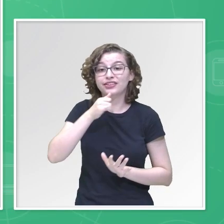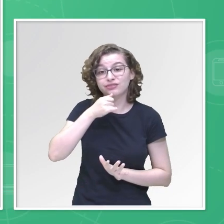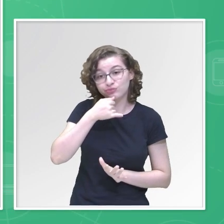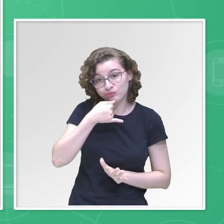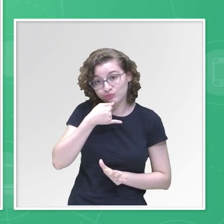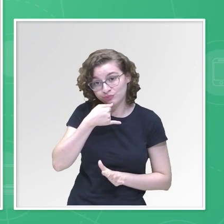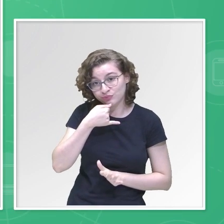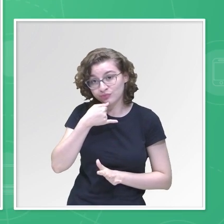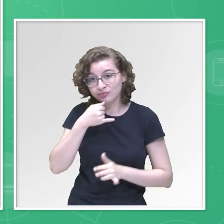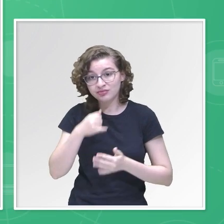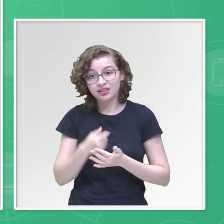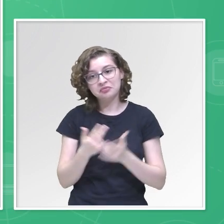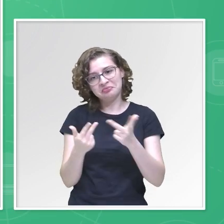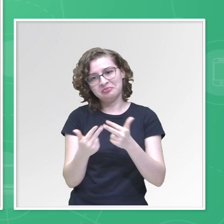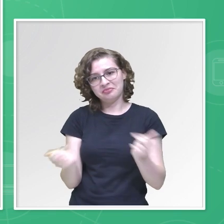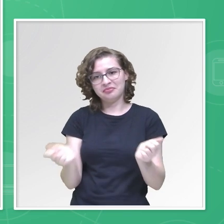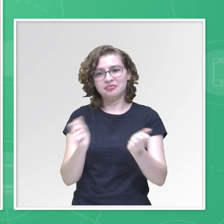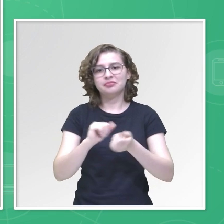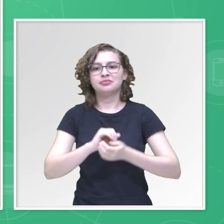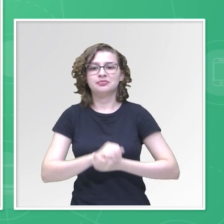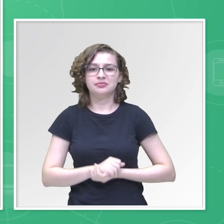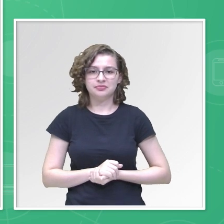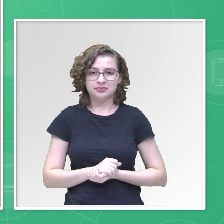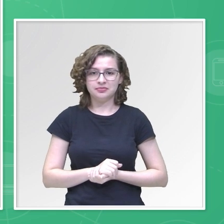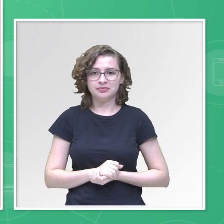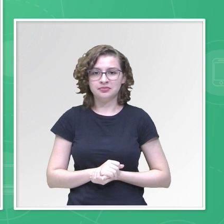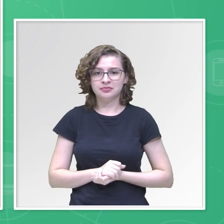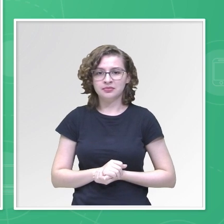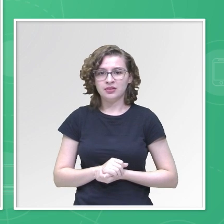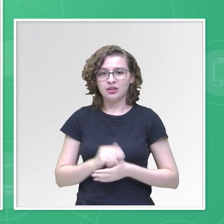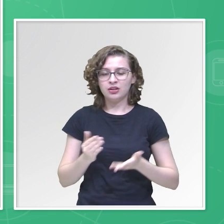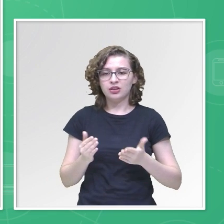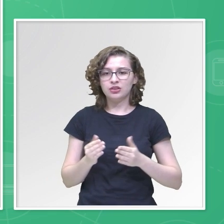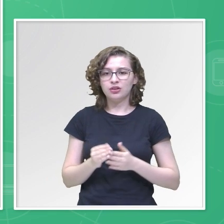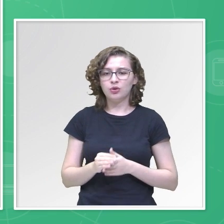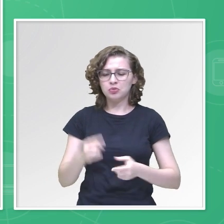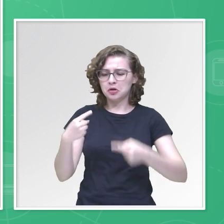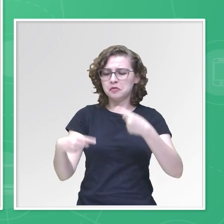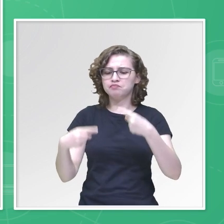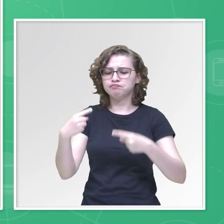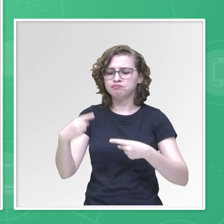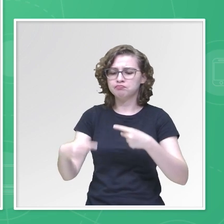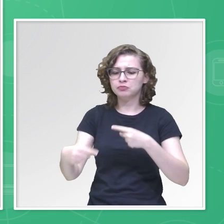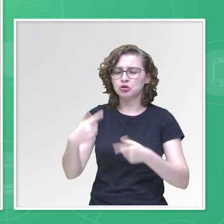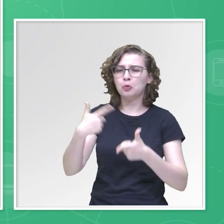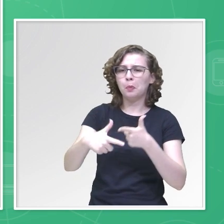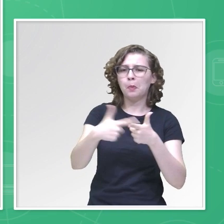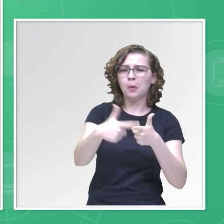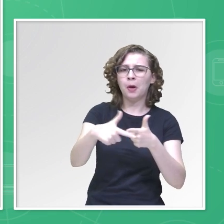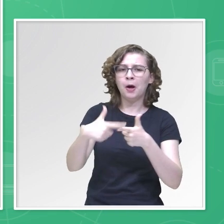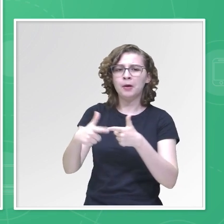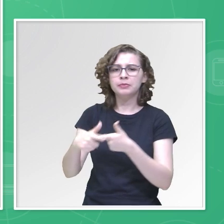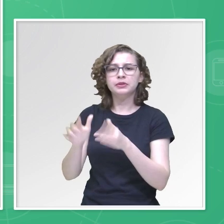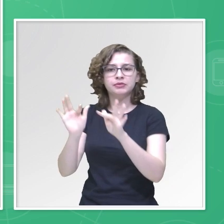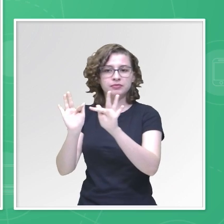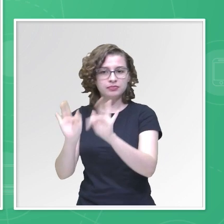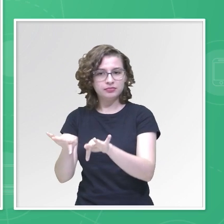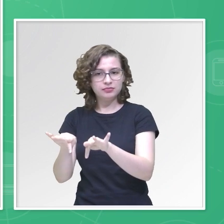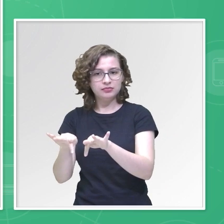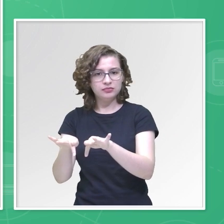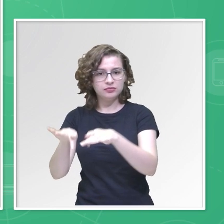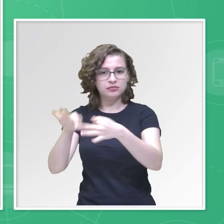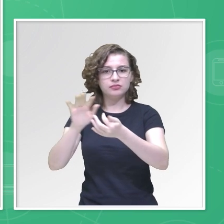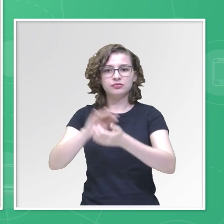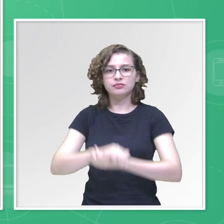aqui você tem né a resolução dos conflitos lá e termina ele se encaminham ele se